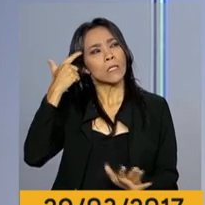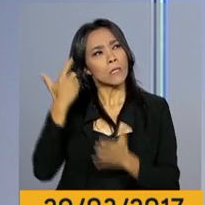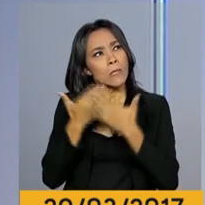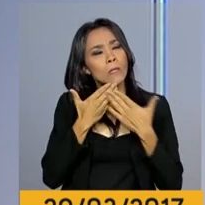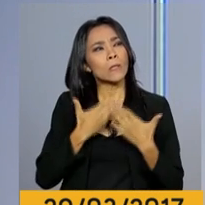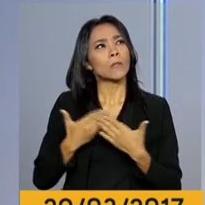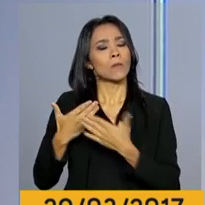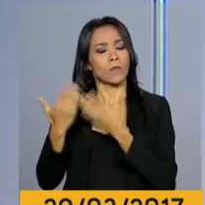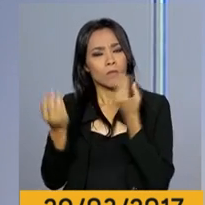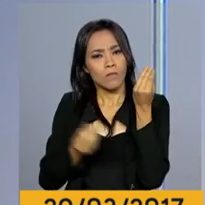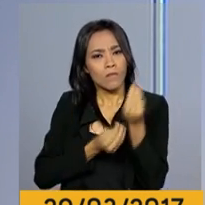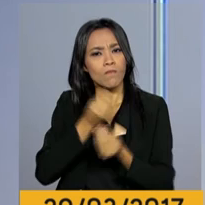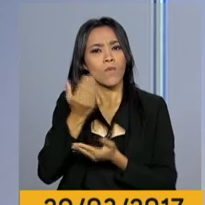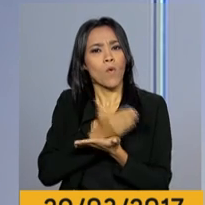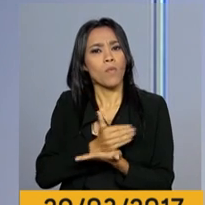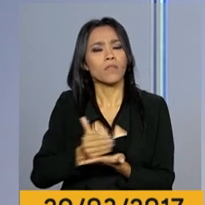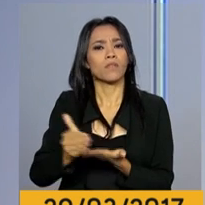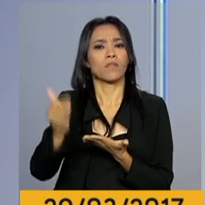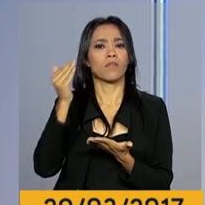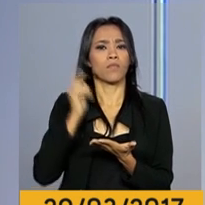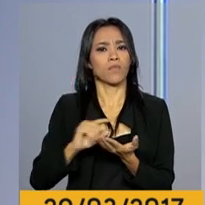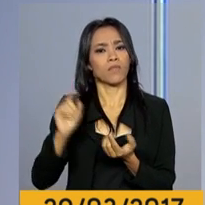alguns setores